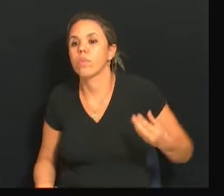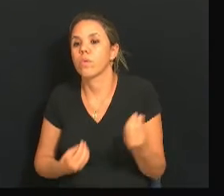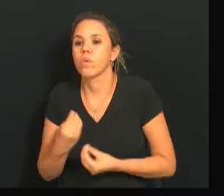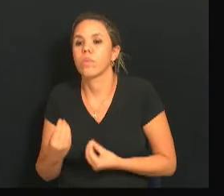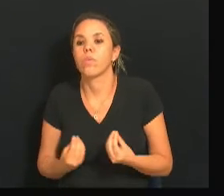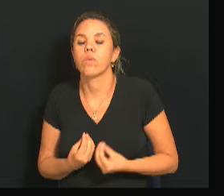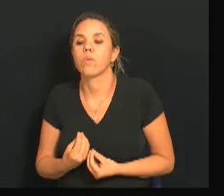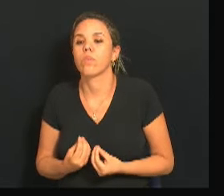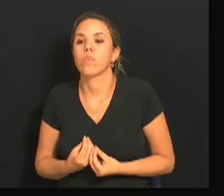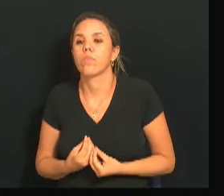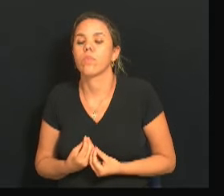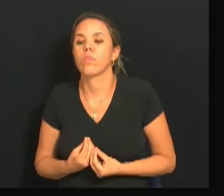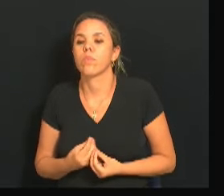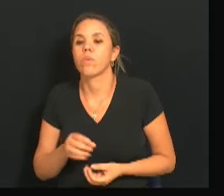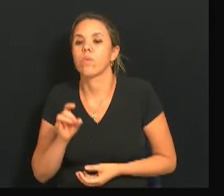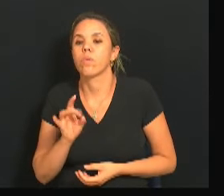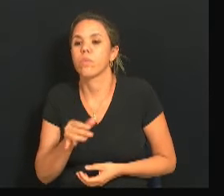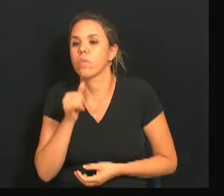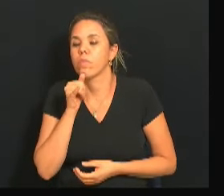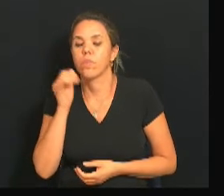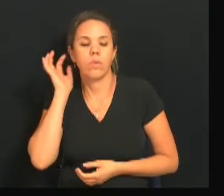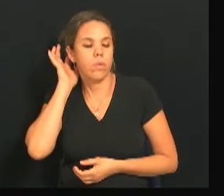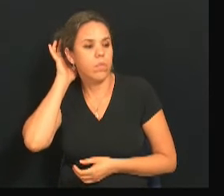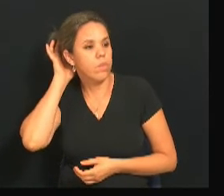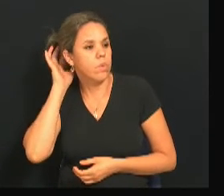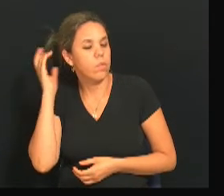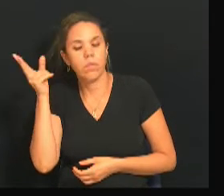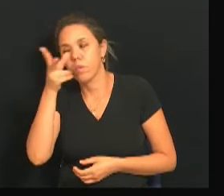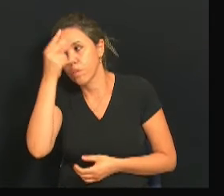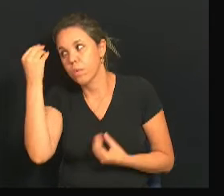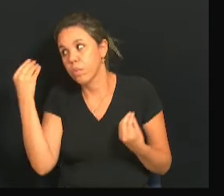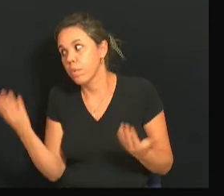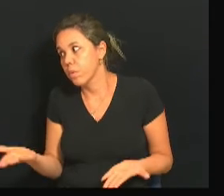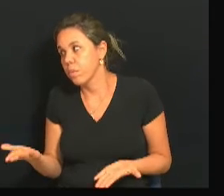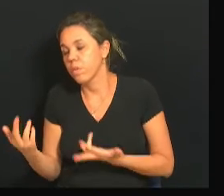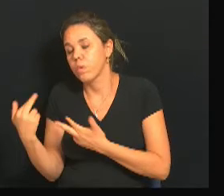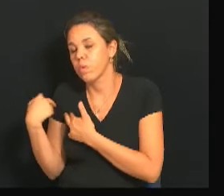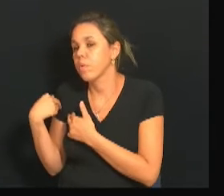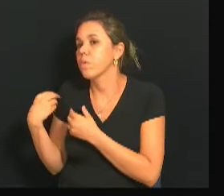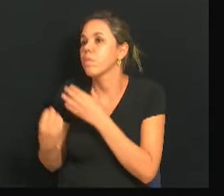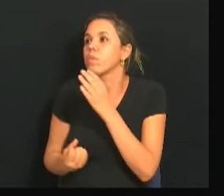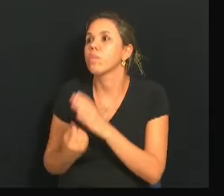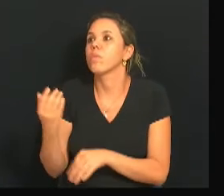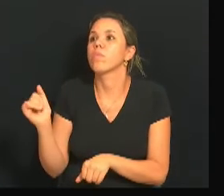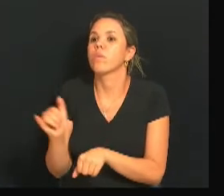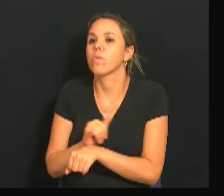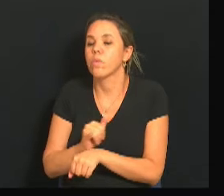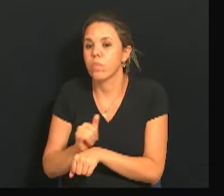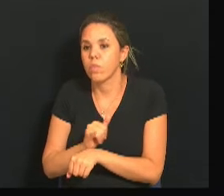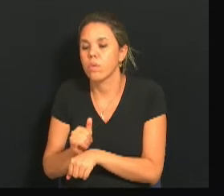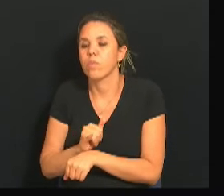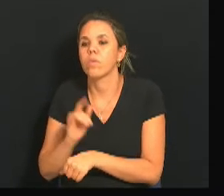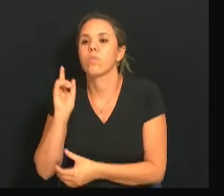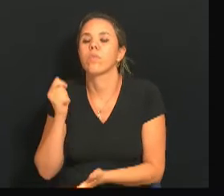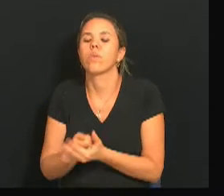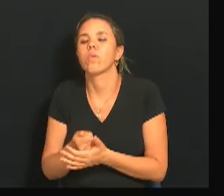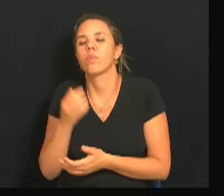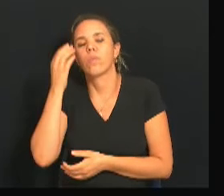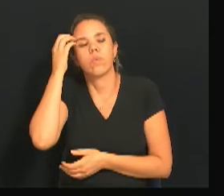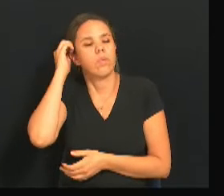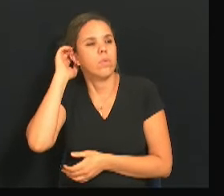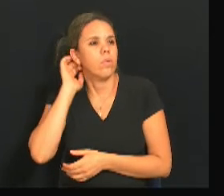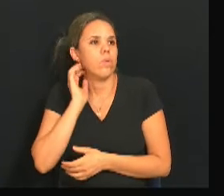essa definição apenas para a prefeitura, né? Como que a gente cria instrumentos, por exemplo, para definir que precisamos de